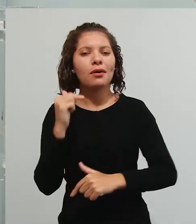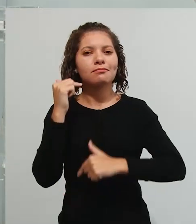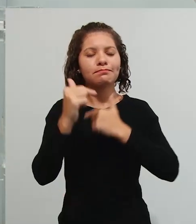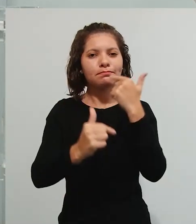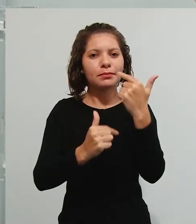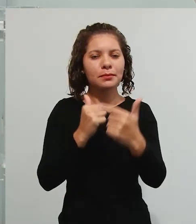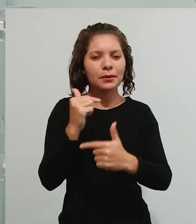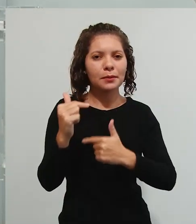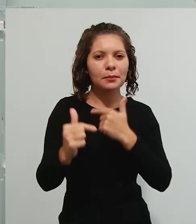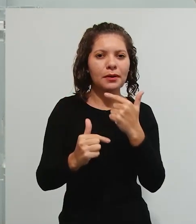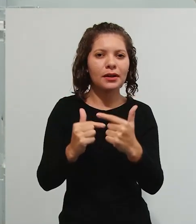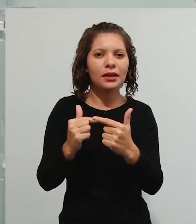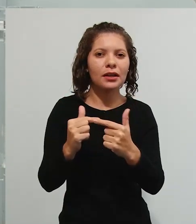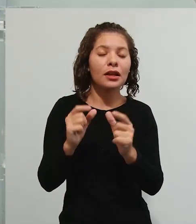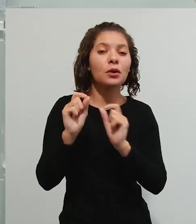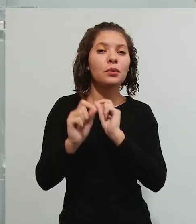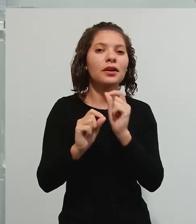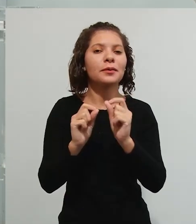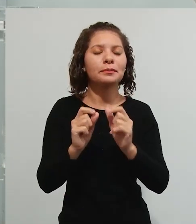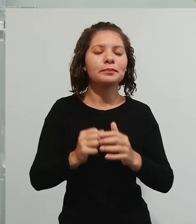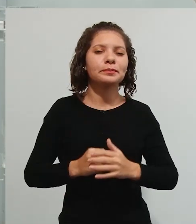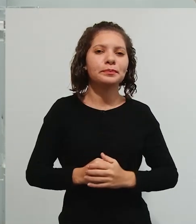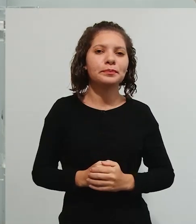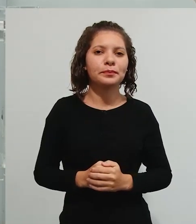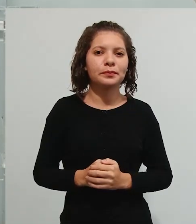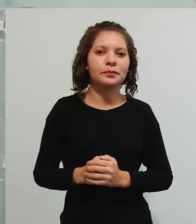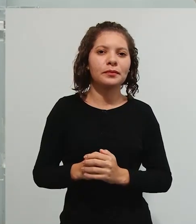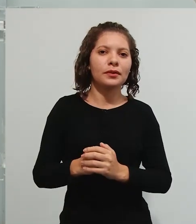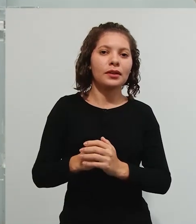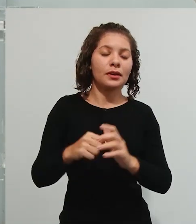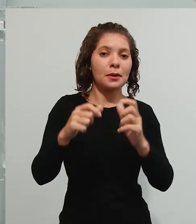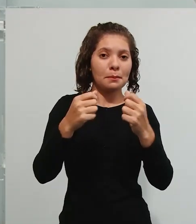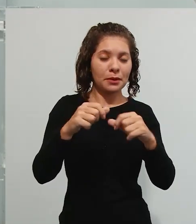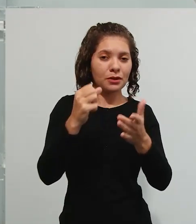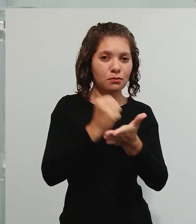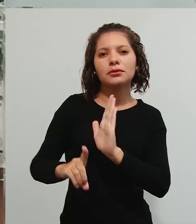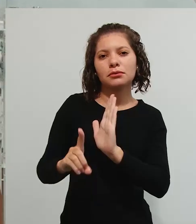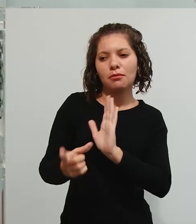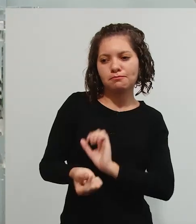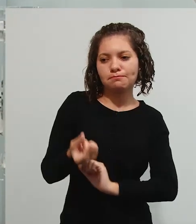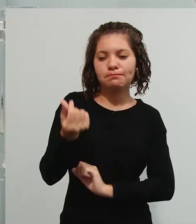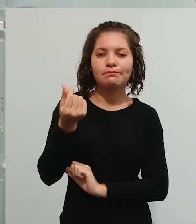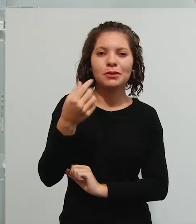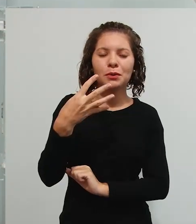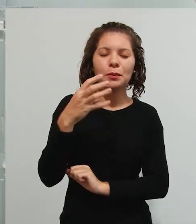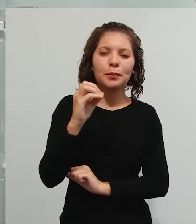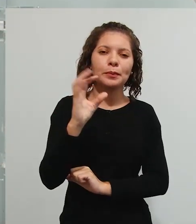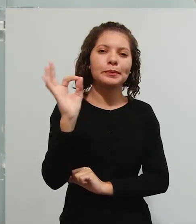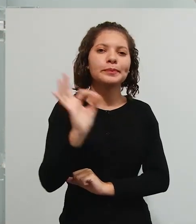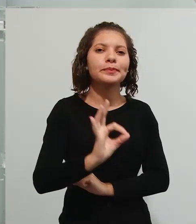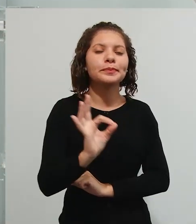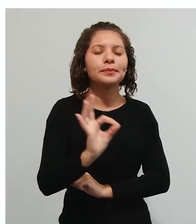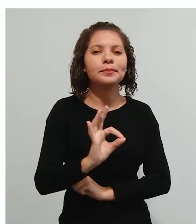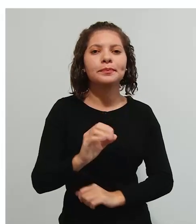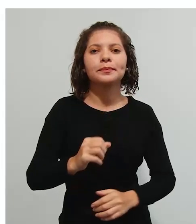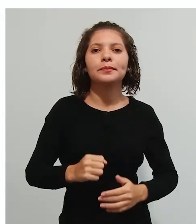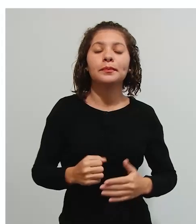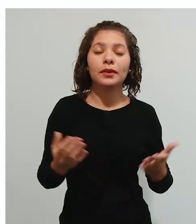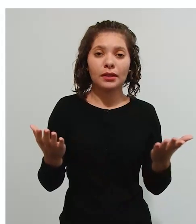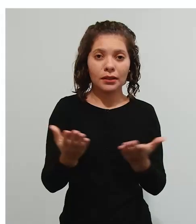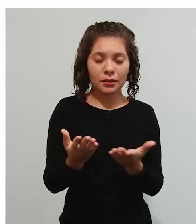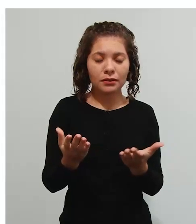os trabalhadores urbanos quanto os rurais. E aí o inciso 1, o inciso 1º, já fala